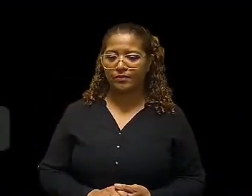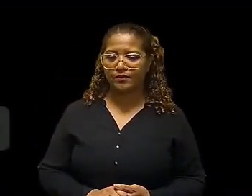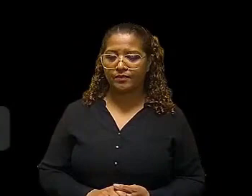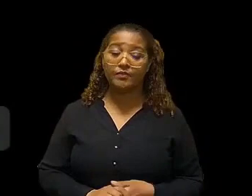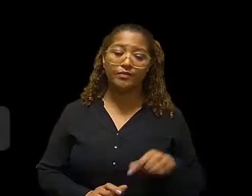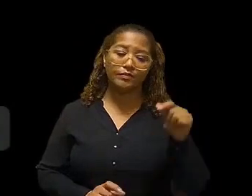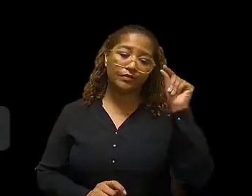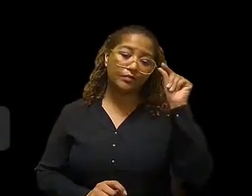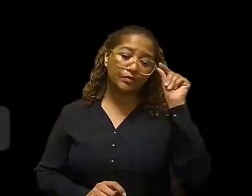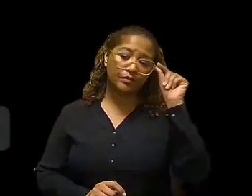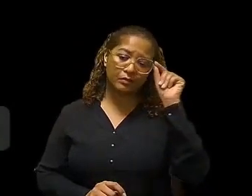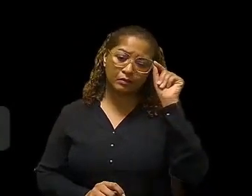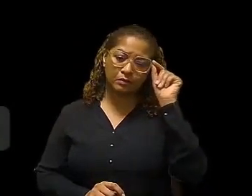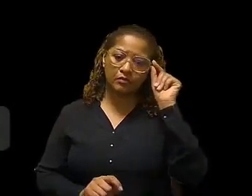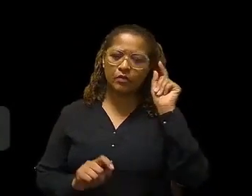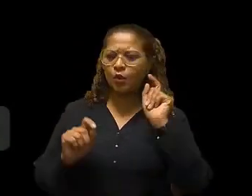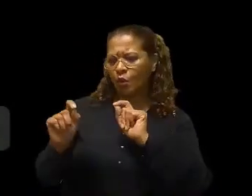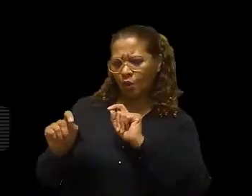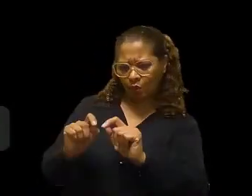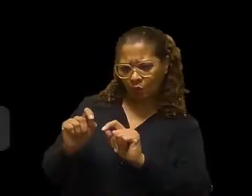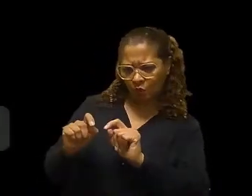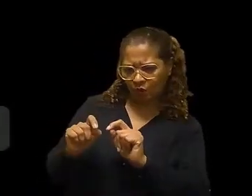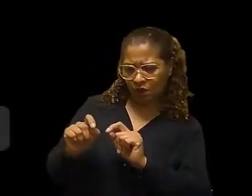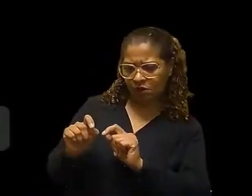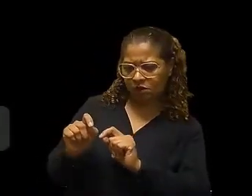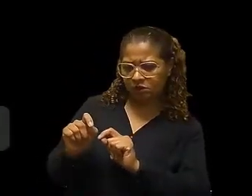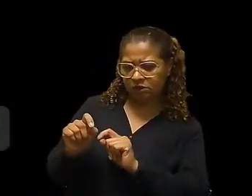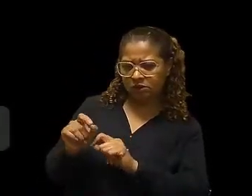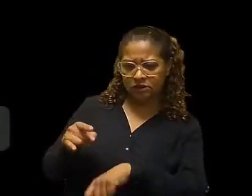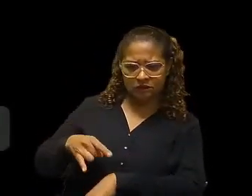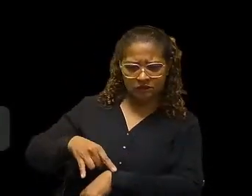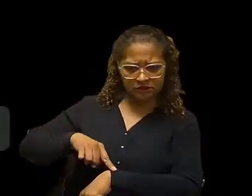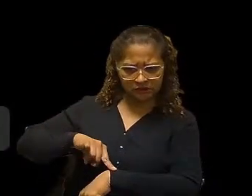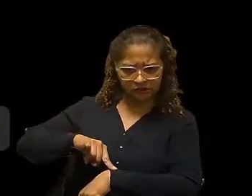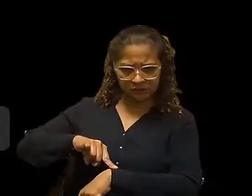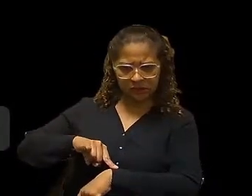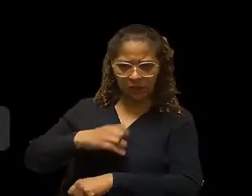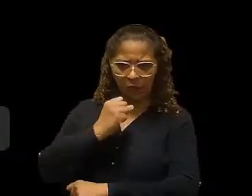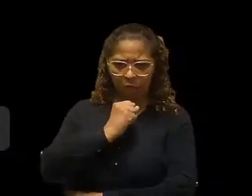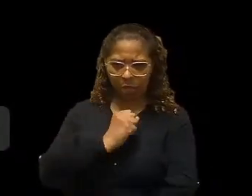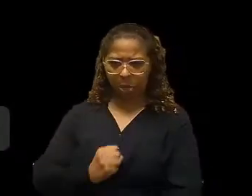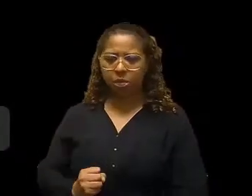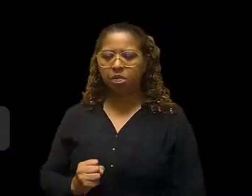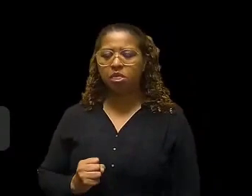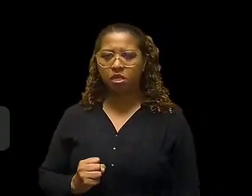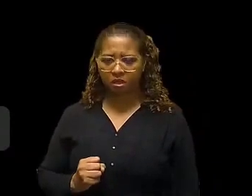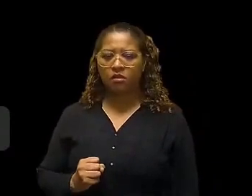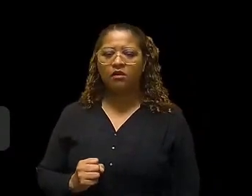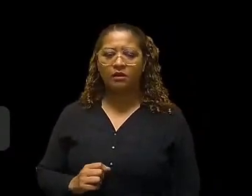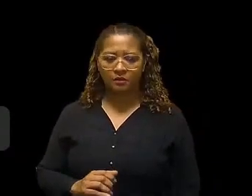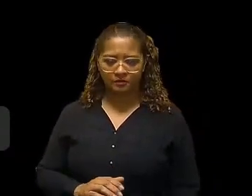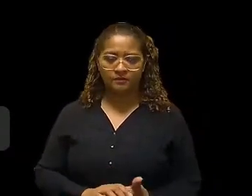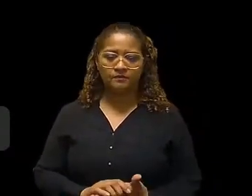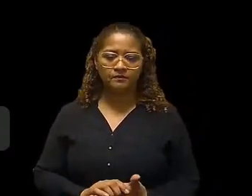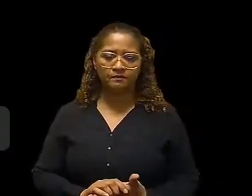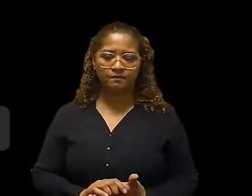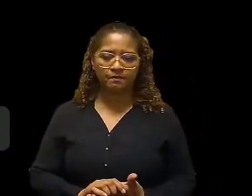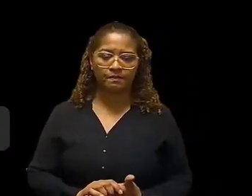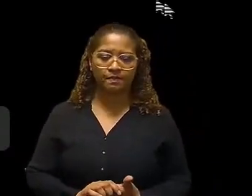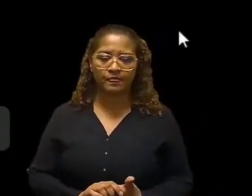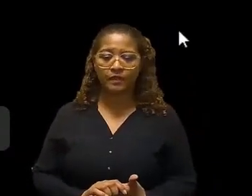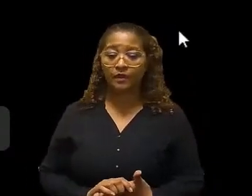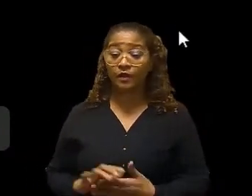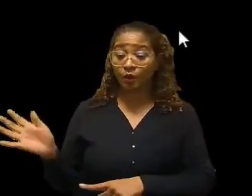Isso ali é mijo, é merda, é bosta. Tá ali, ó. Tá? Então, mais uma